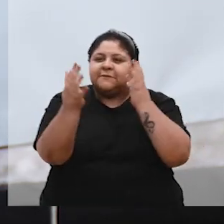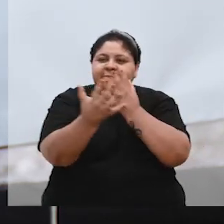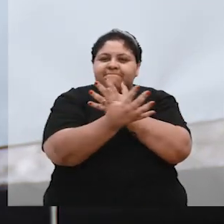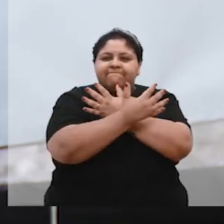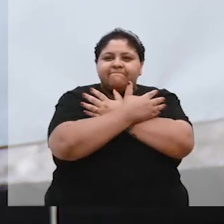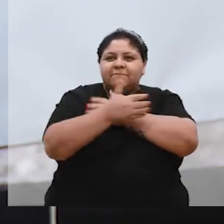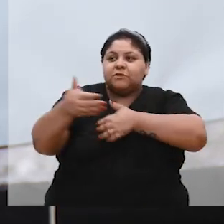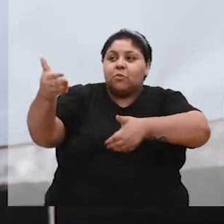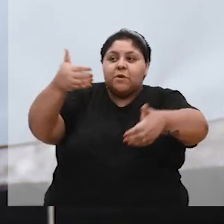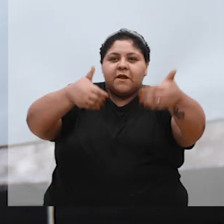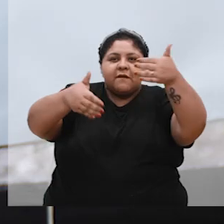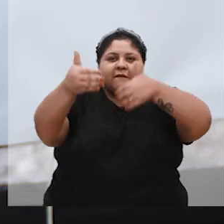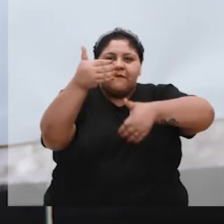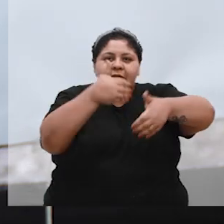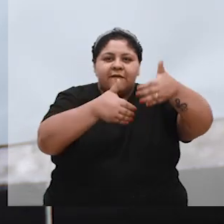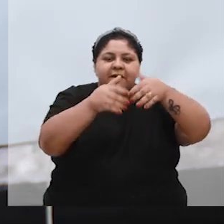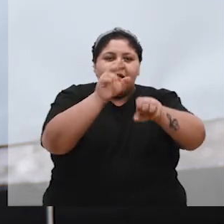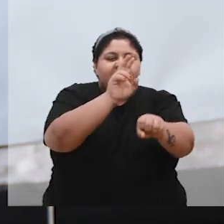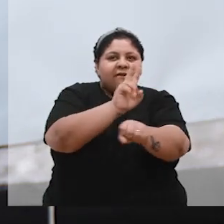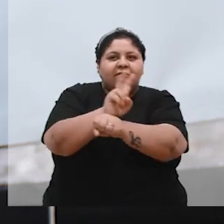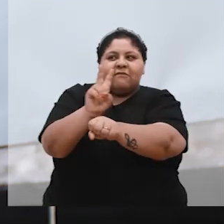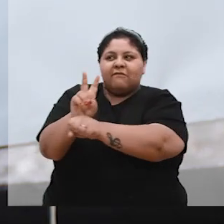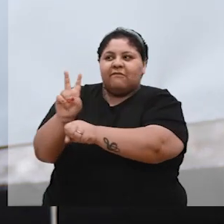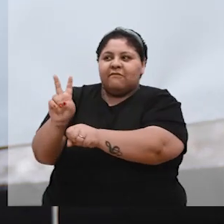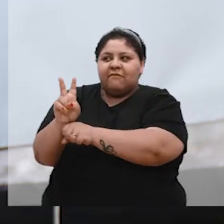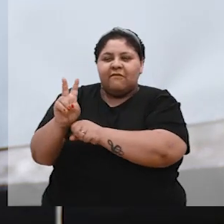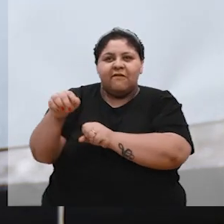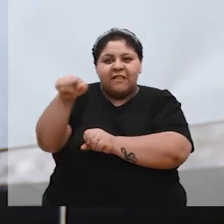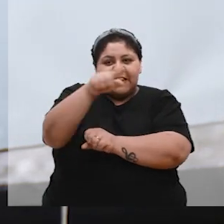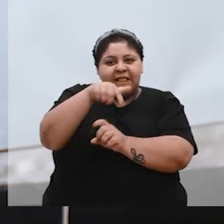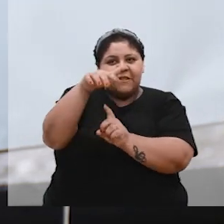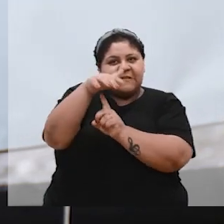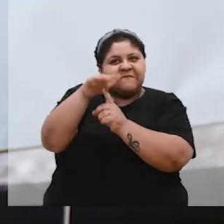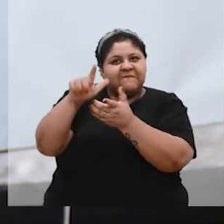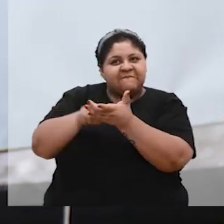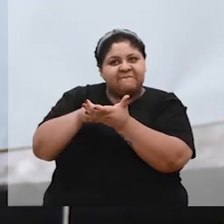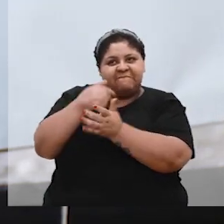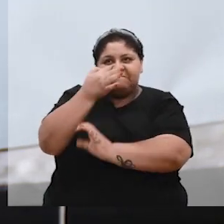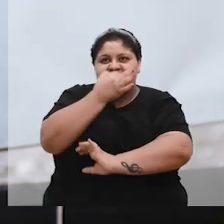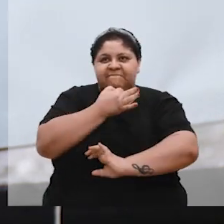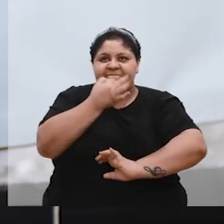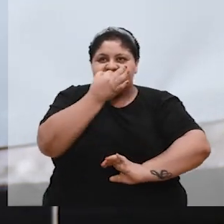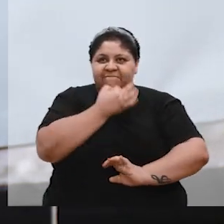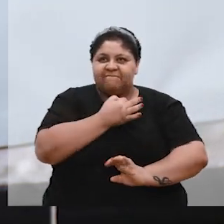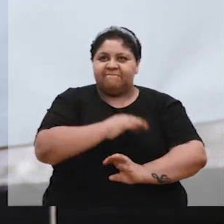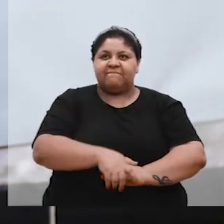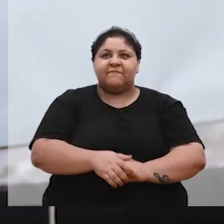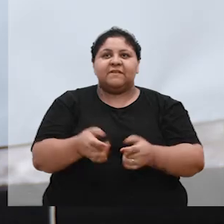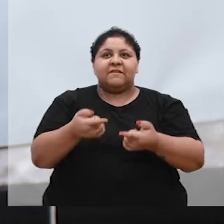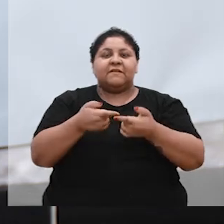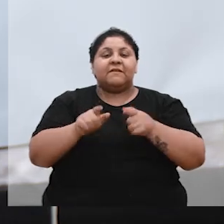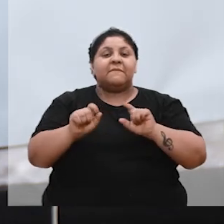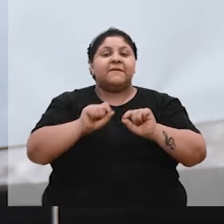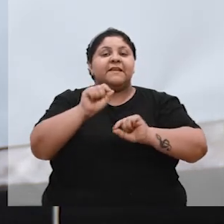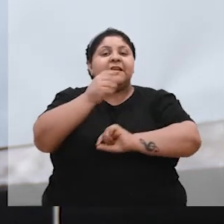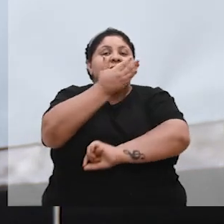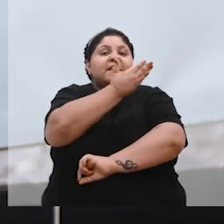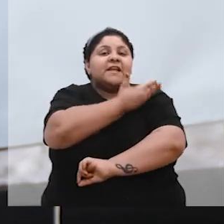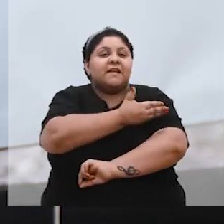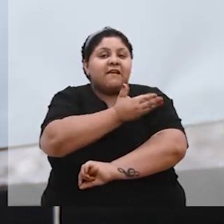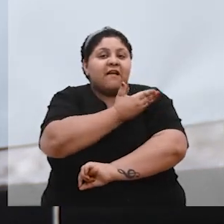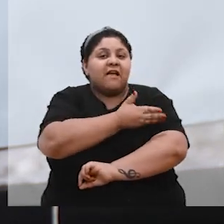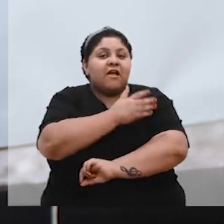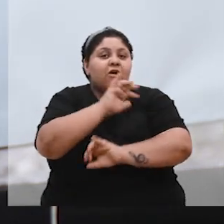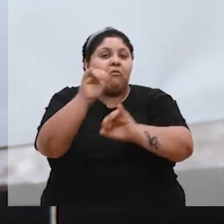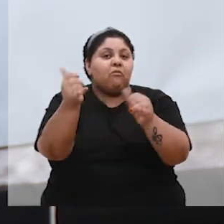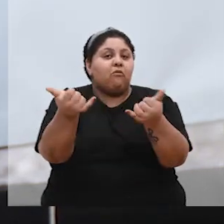acolher, por receber, por cuidar da nossa Feira do Livro de Caxias do Sul. Mas quem na prática vai